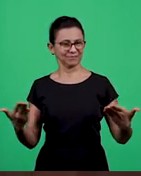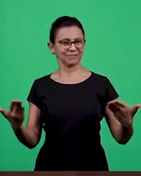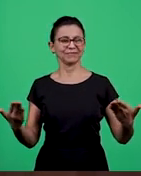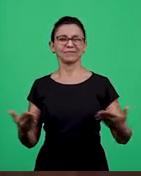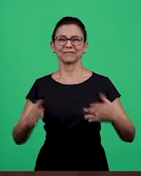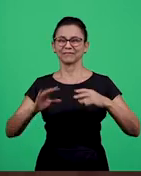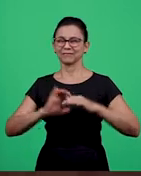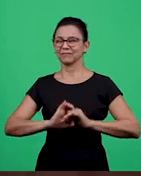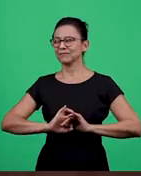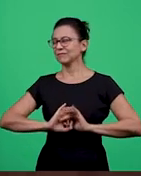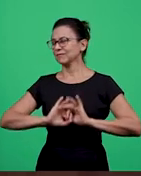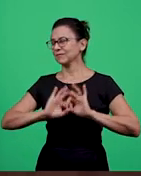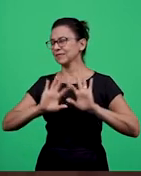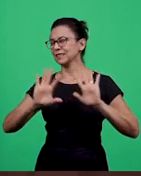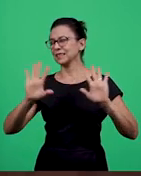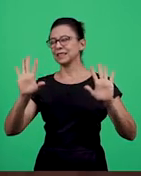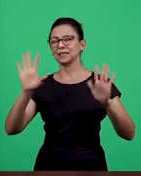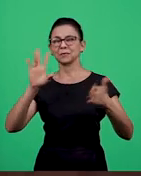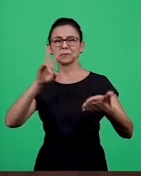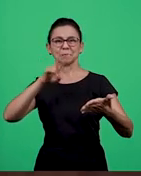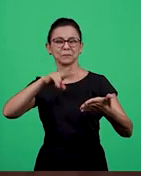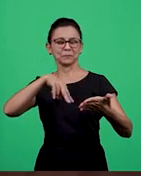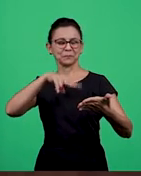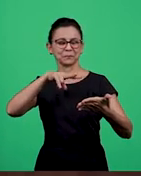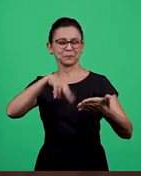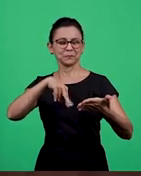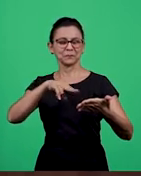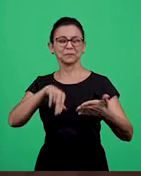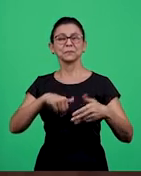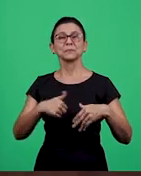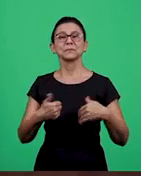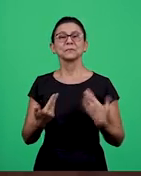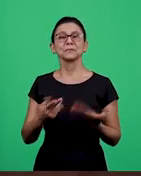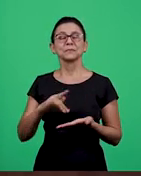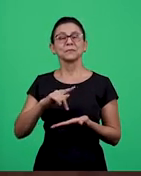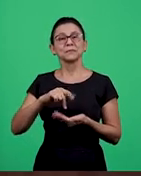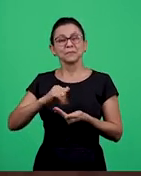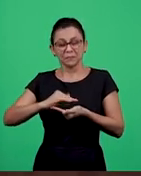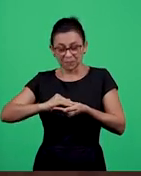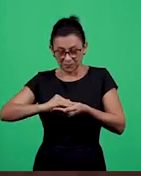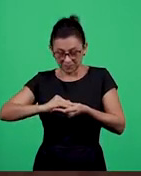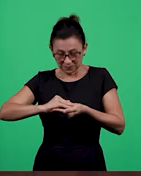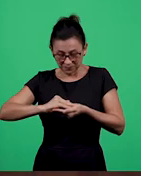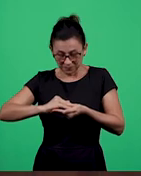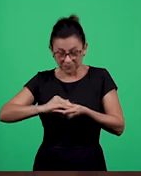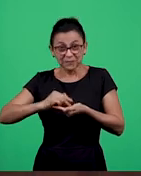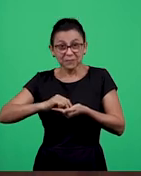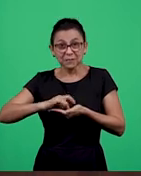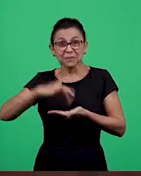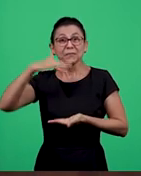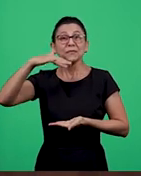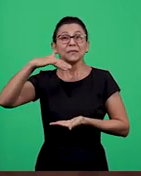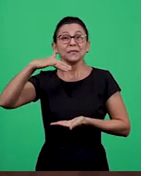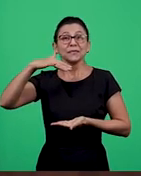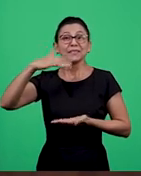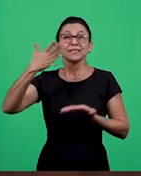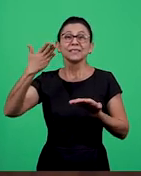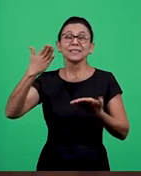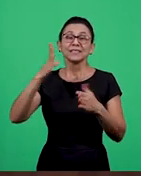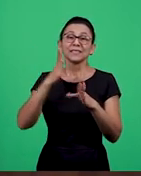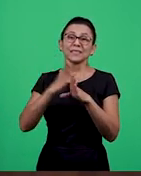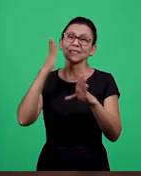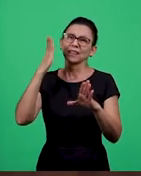hoje nós somos livres para descobrir. E qual é o tesouro maravilhoso que nós descobrimos? É